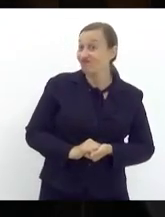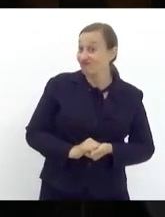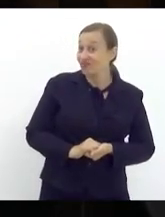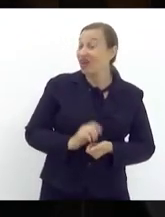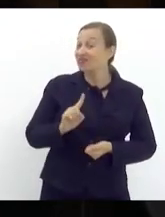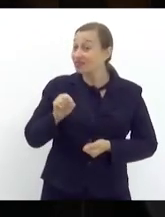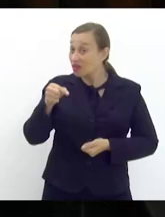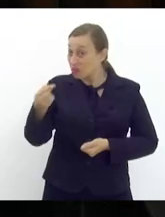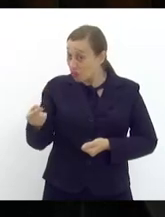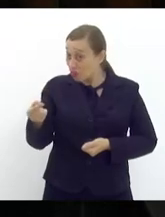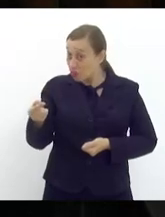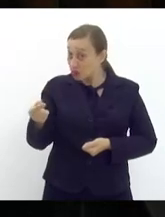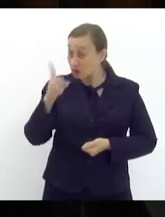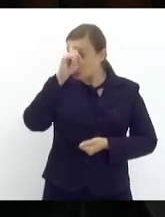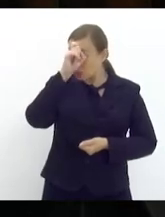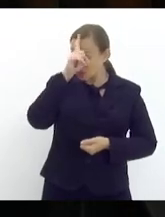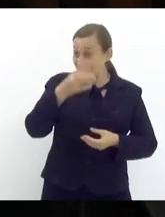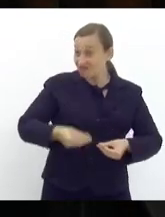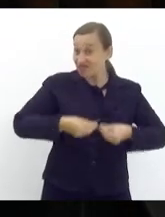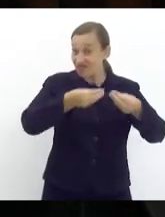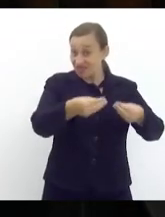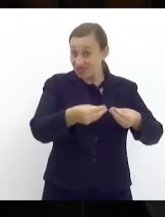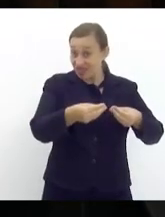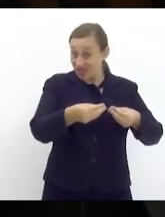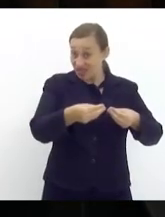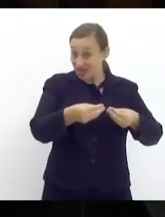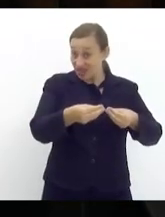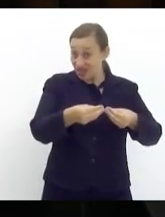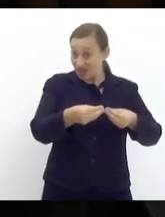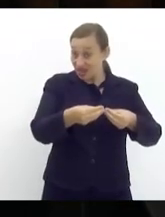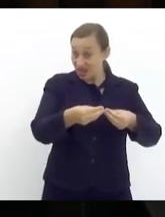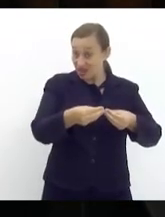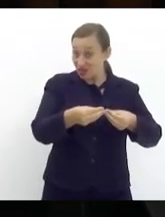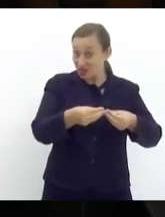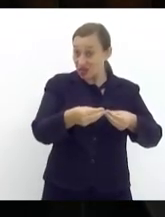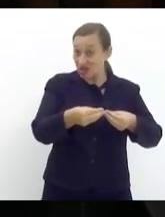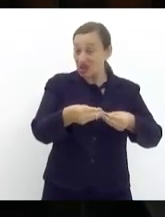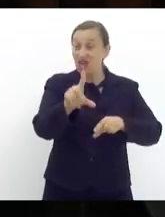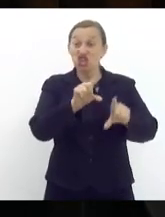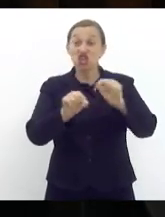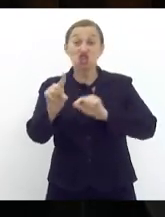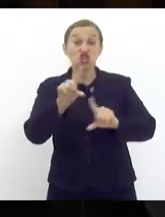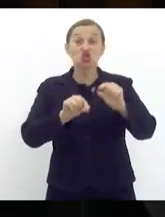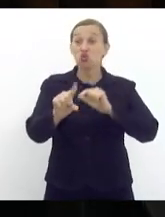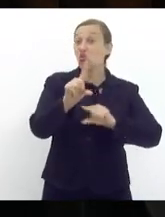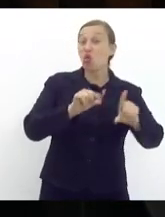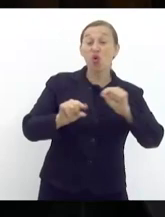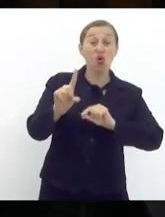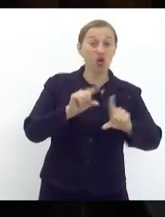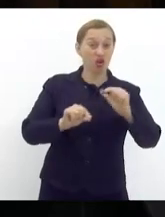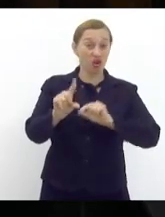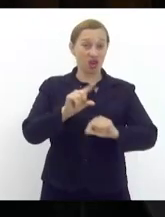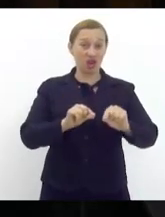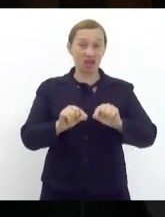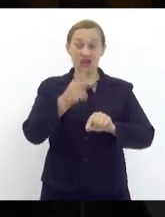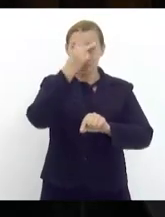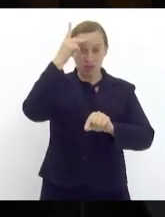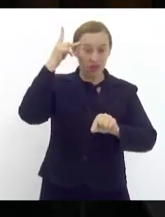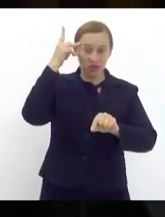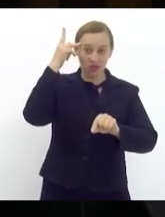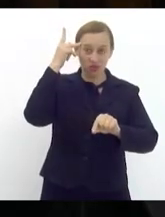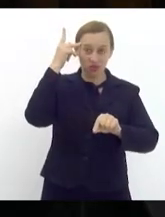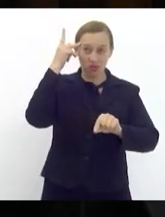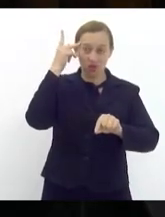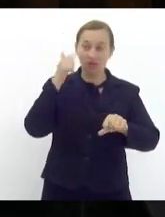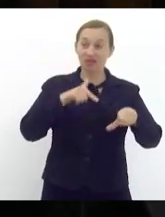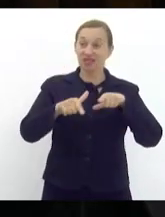após o hospital ser entregue para fazer cabideira de emprego para pré-campanha eleitoral na cidade de